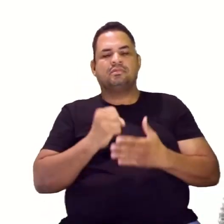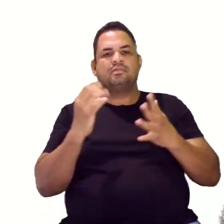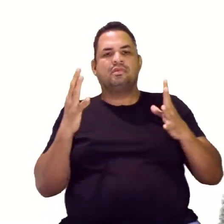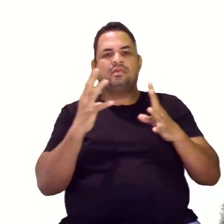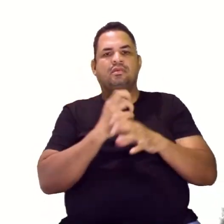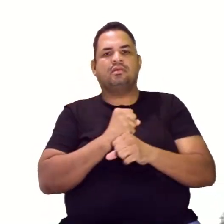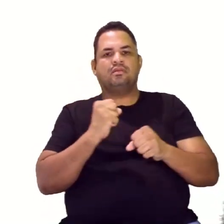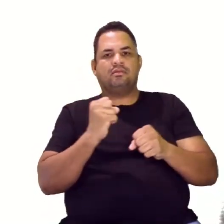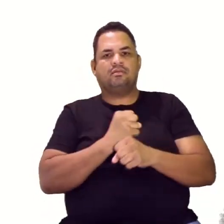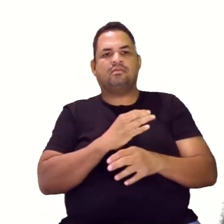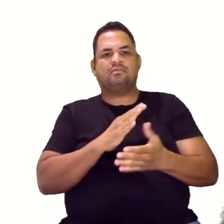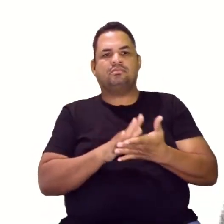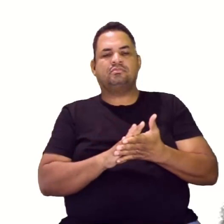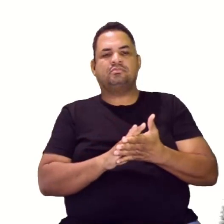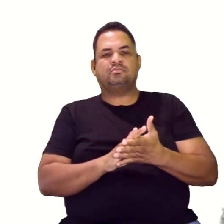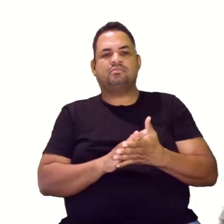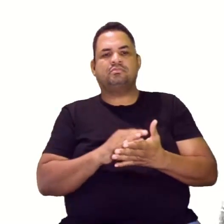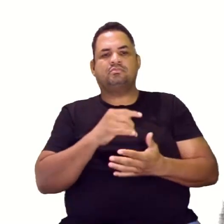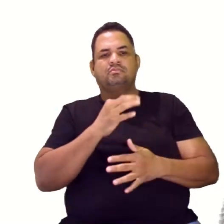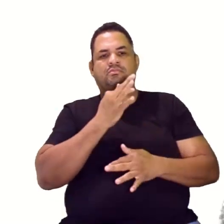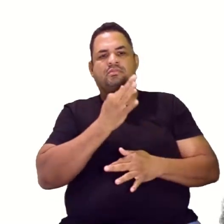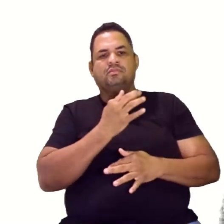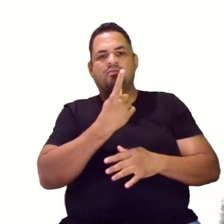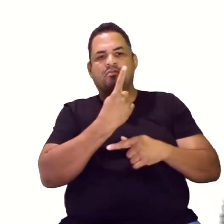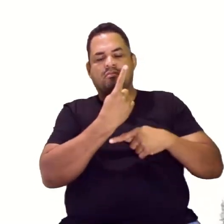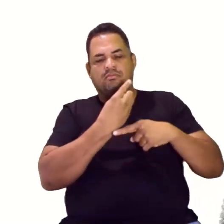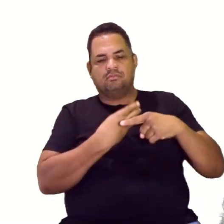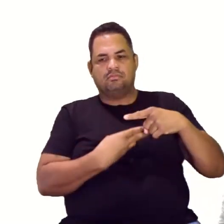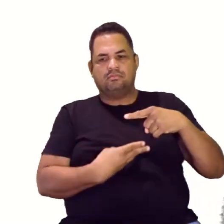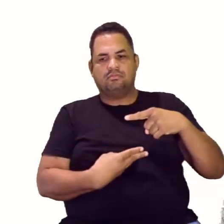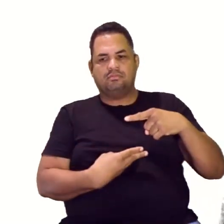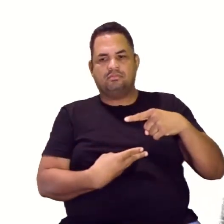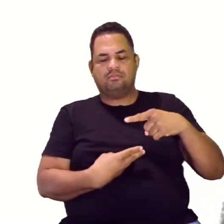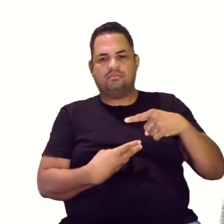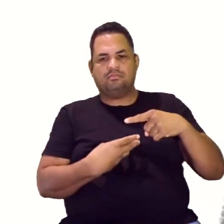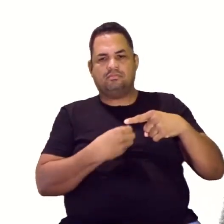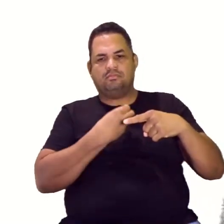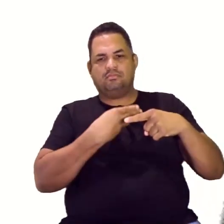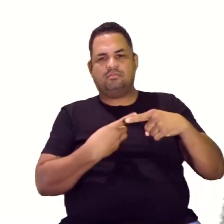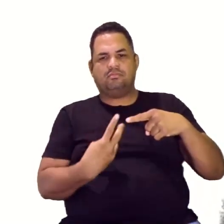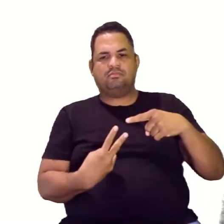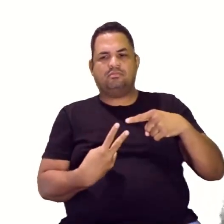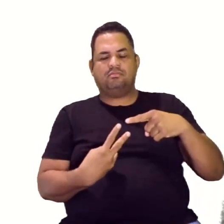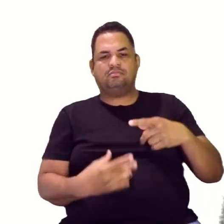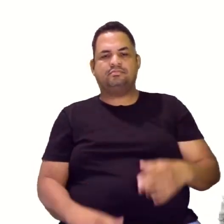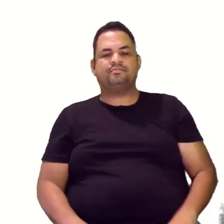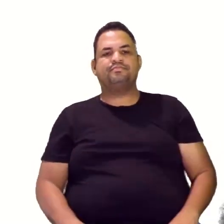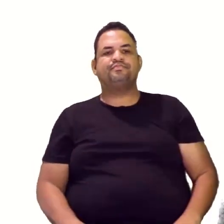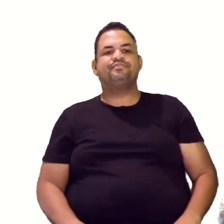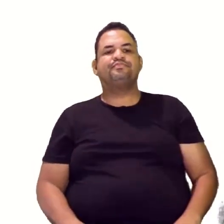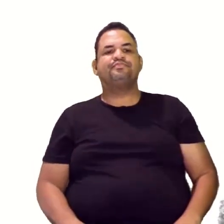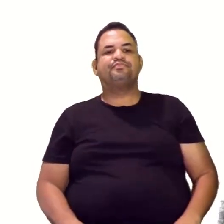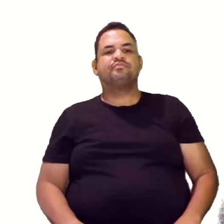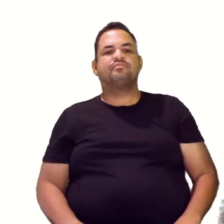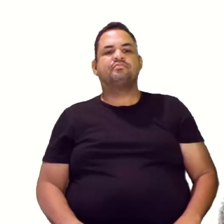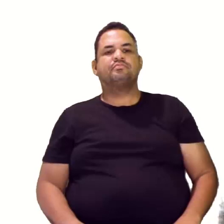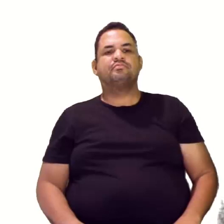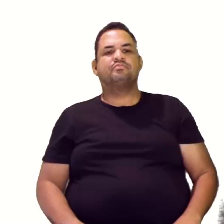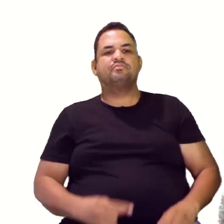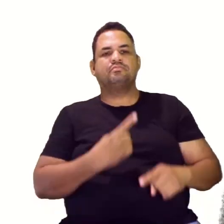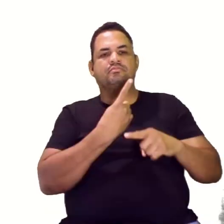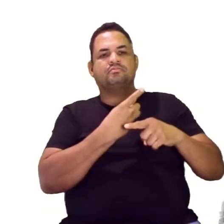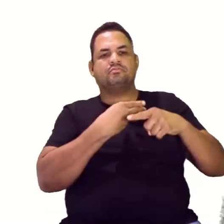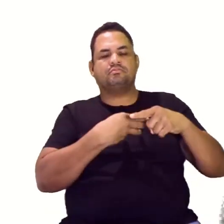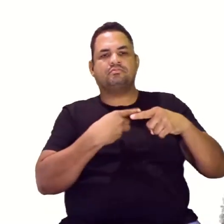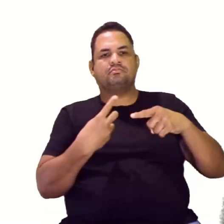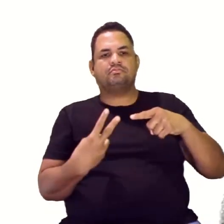determine o valor de f de 1 sobre 32. Beleza. Então, 1